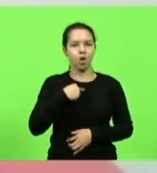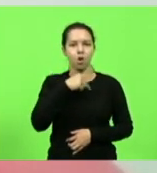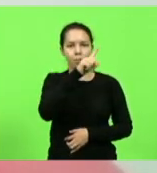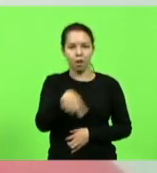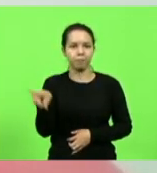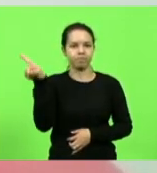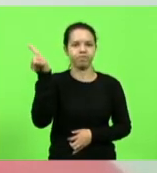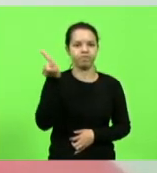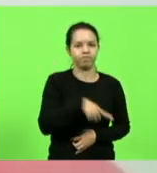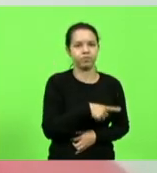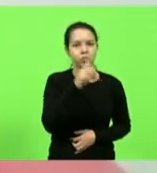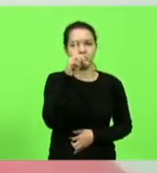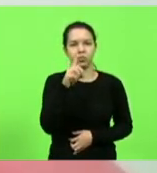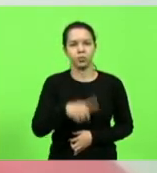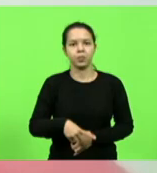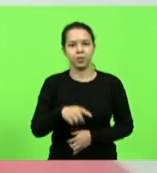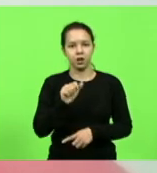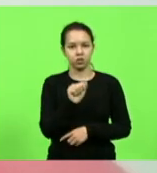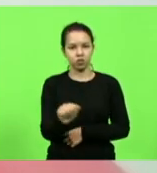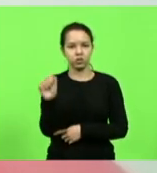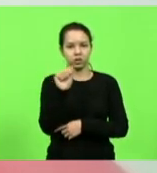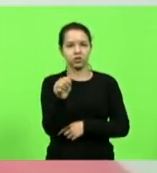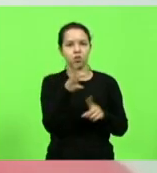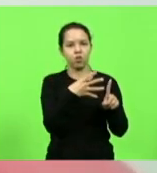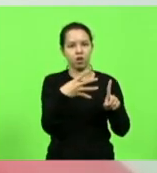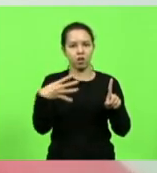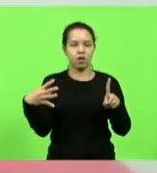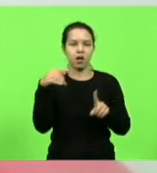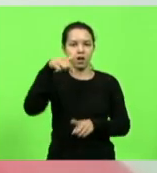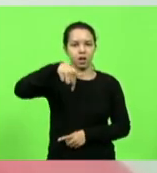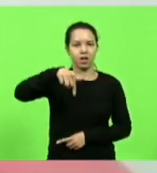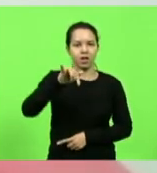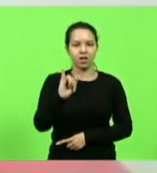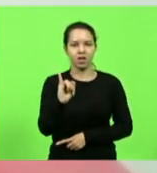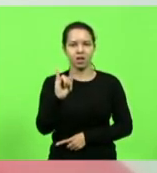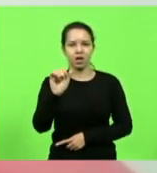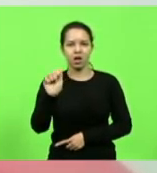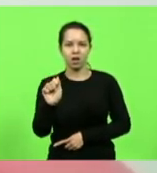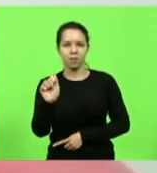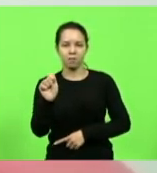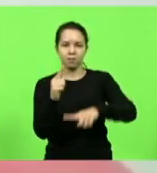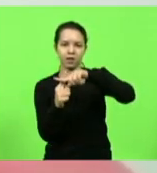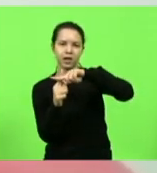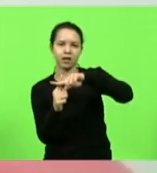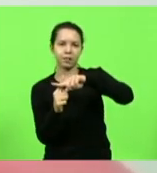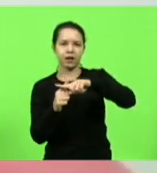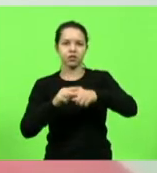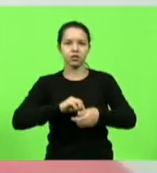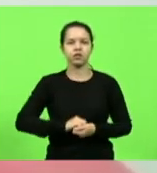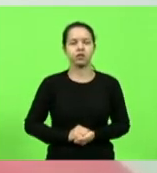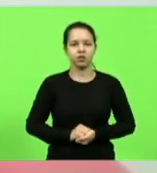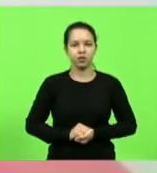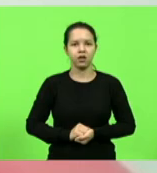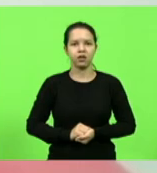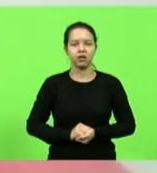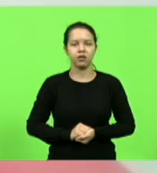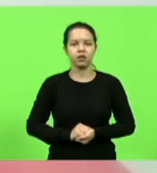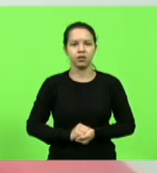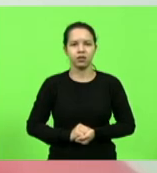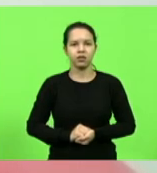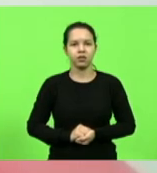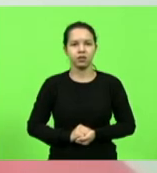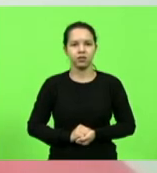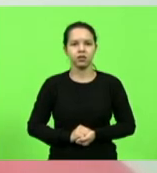população LGBTQIA+. Não pode. Eles também têm infância, elas também têm infância. Todas